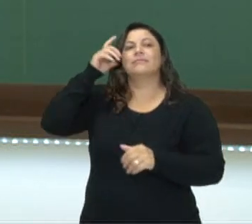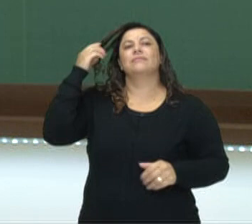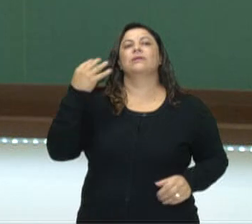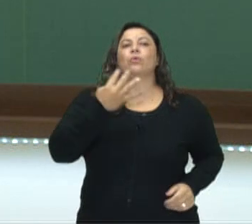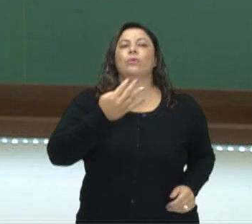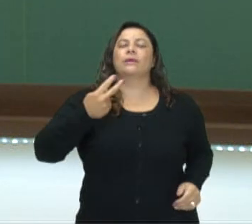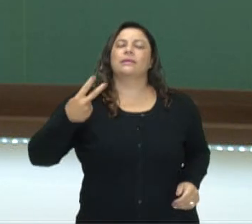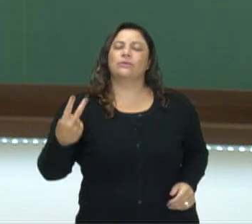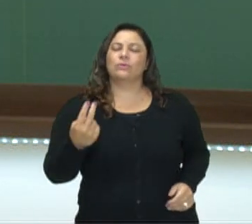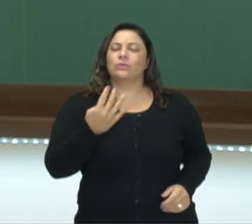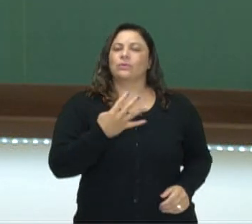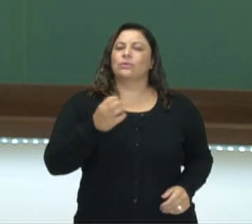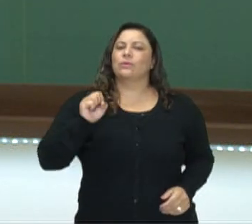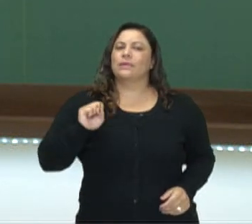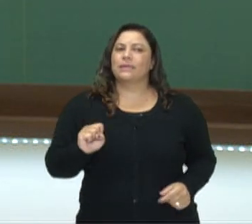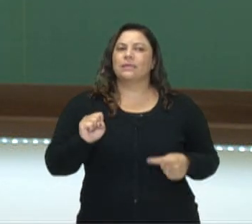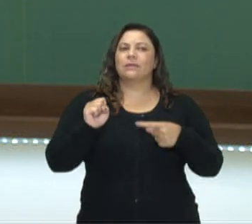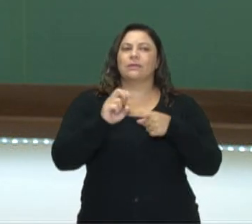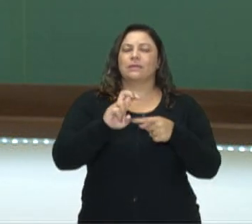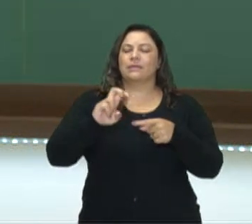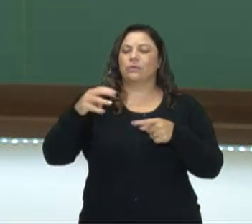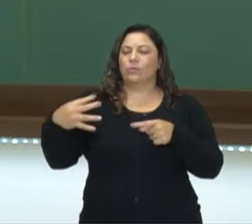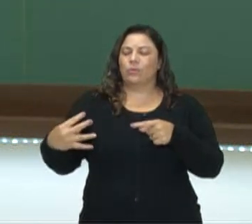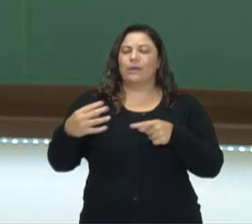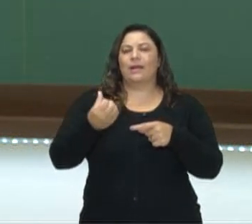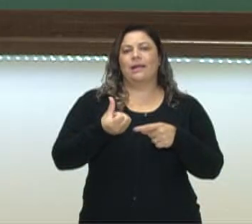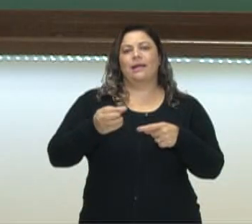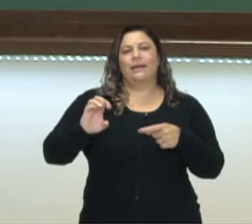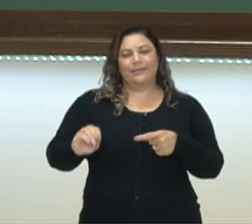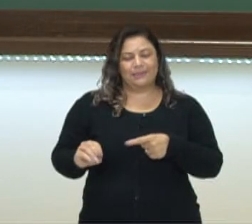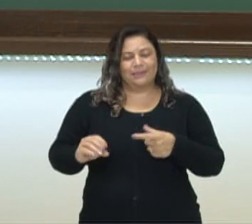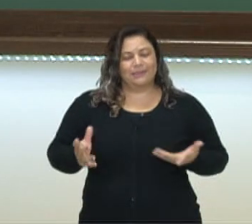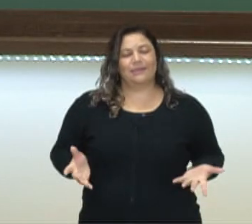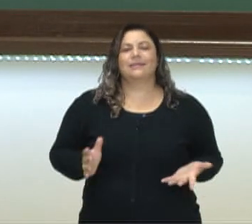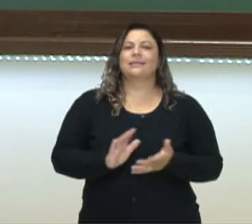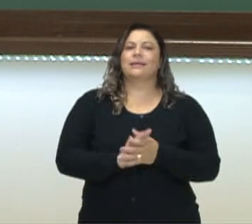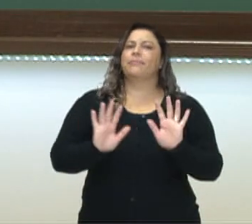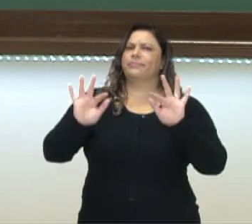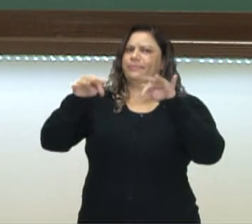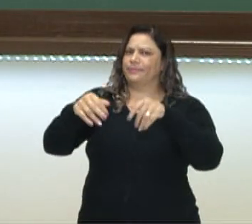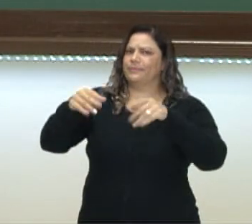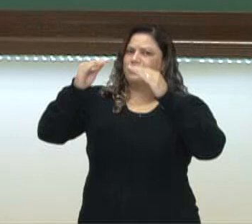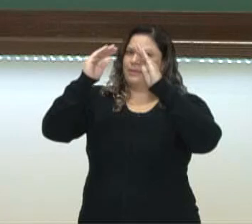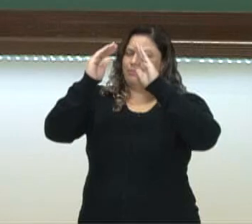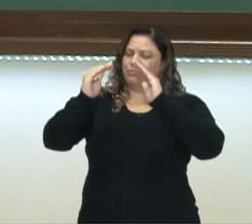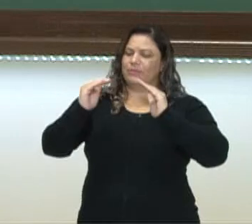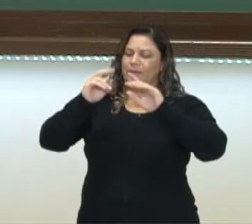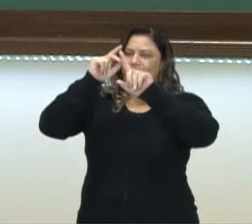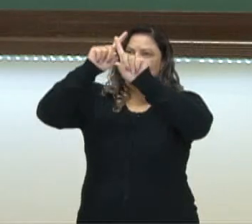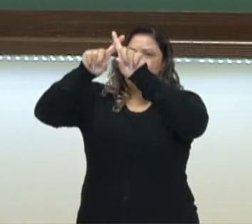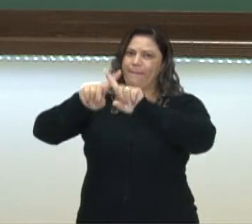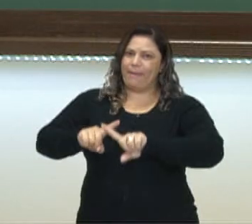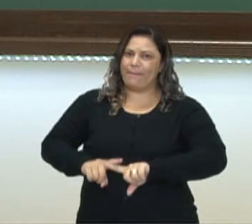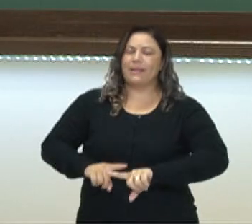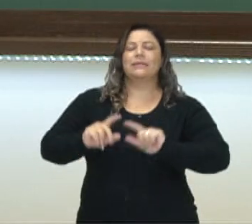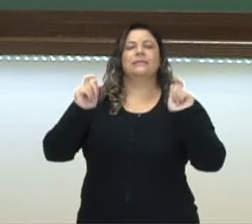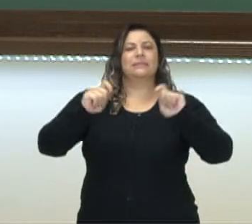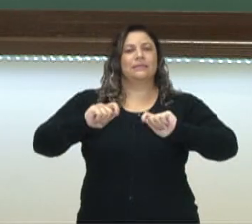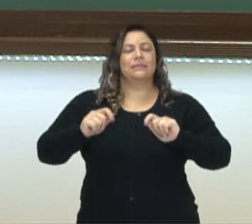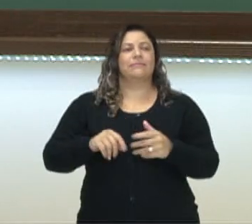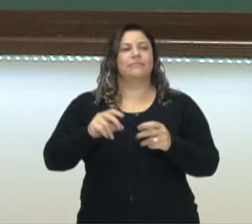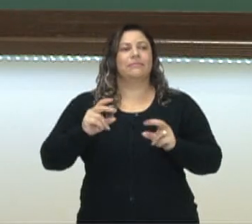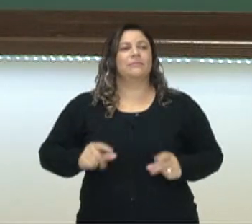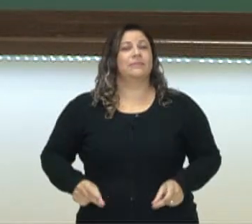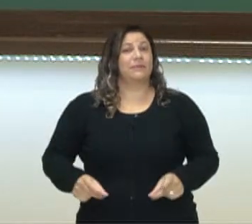Mais 6, 48. Mais 6, 54. Mais 6, 60. E assim eu posso ir descobrindo a tabuada do 6